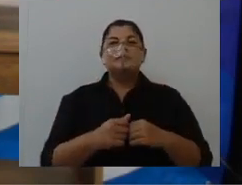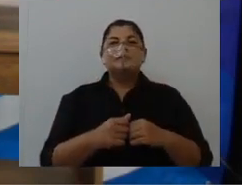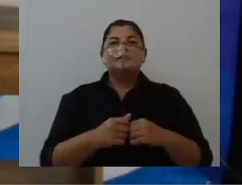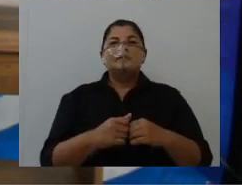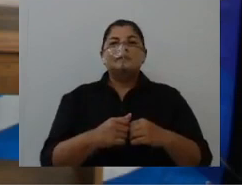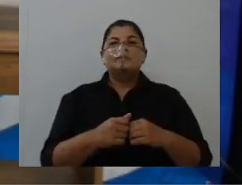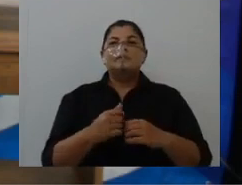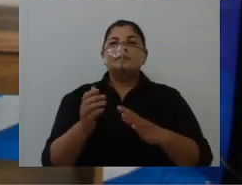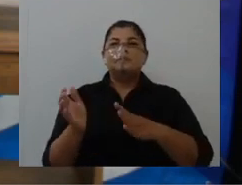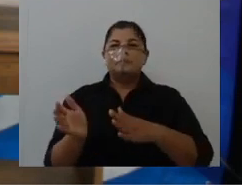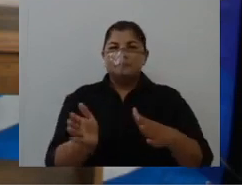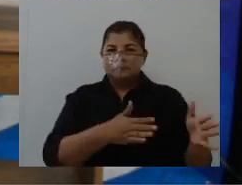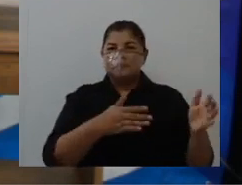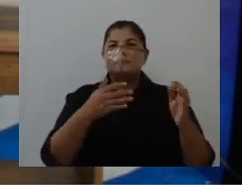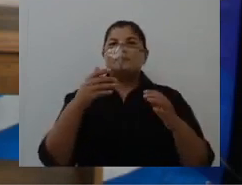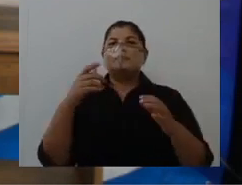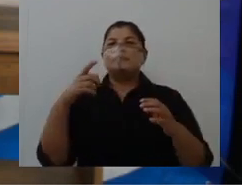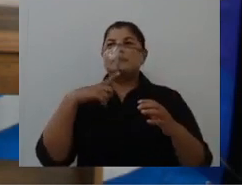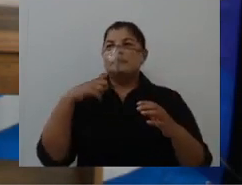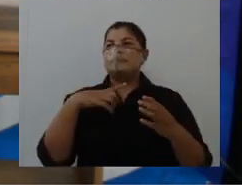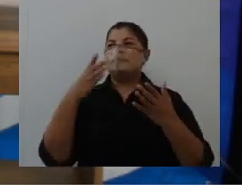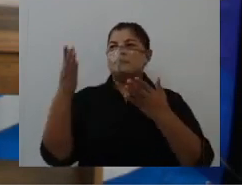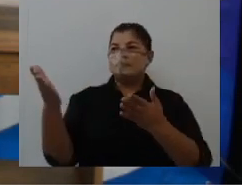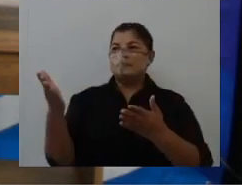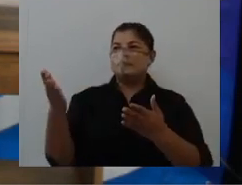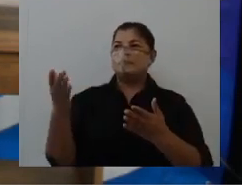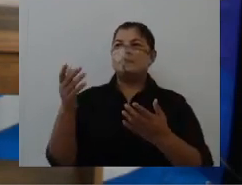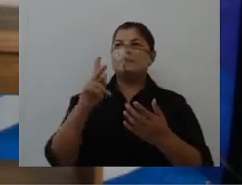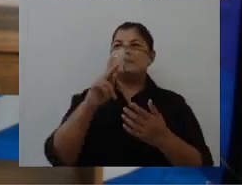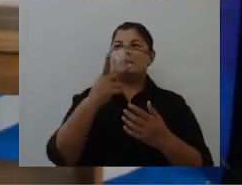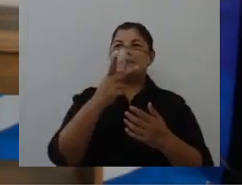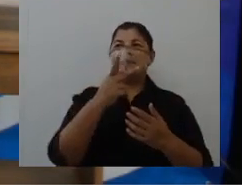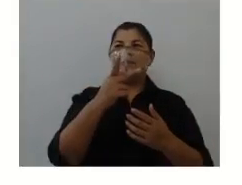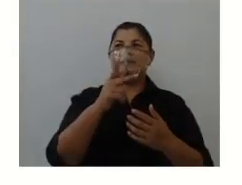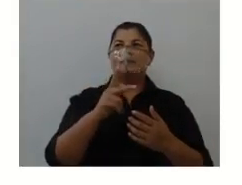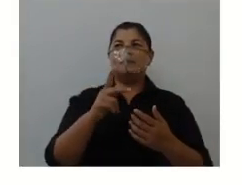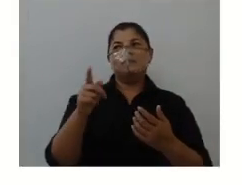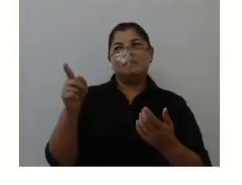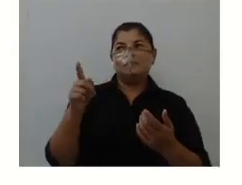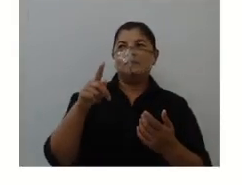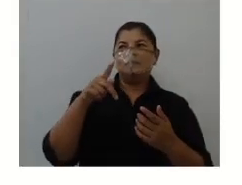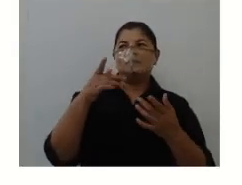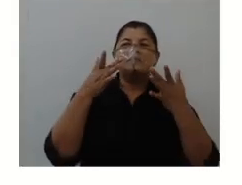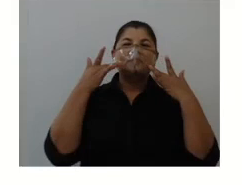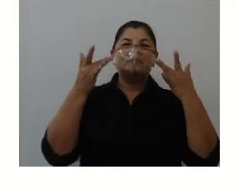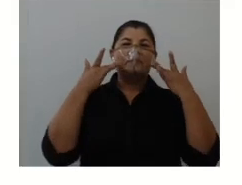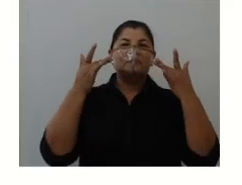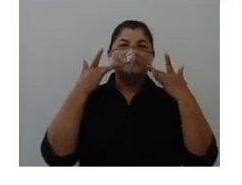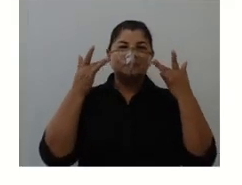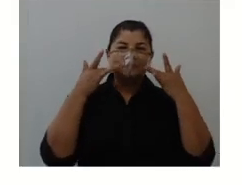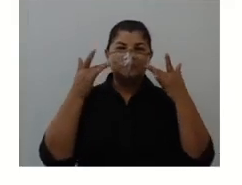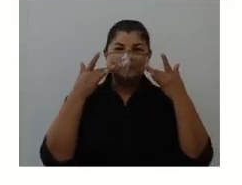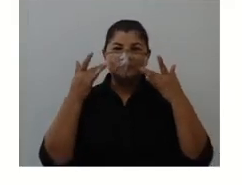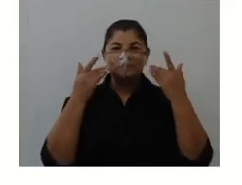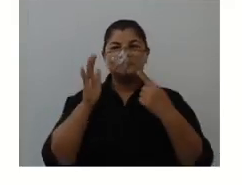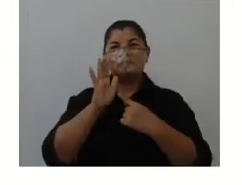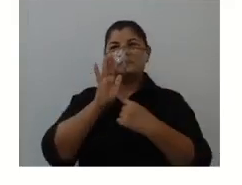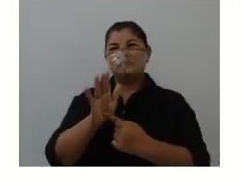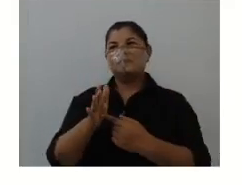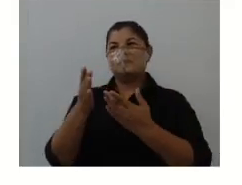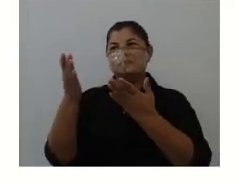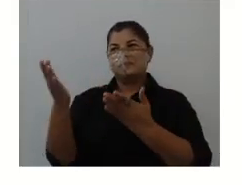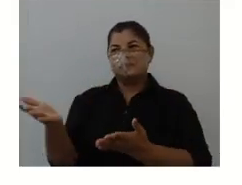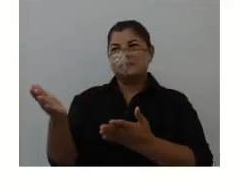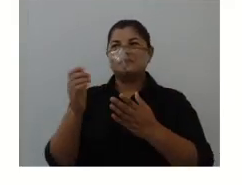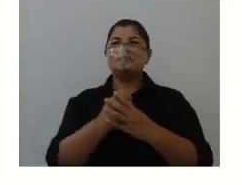passar? Simbora! Então, as HQs aqui, o teatro, olha que legal, olha a imagem que eu coloquei para vocês. Vejam, da